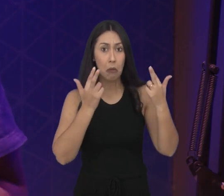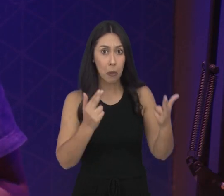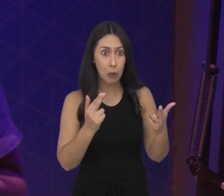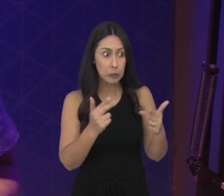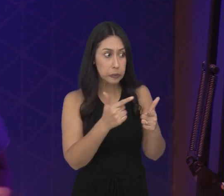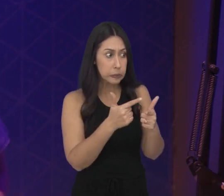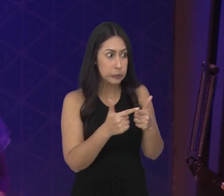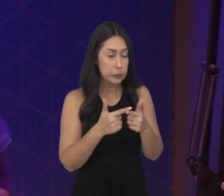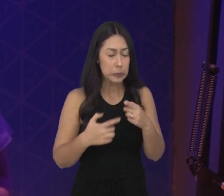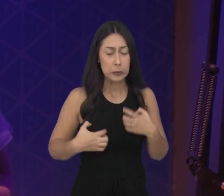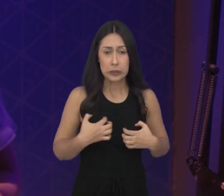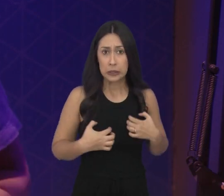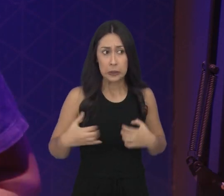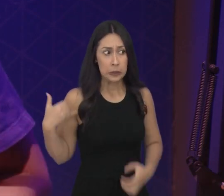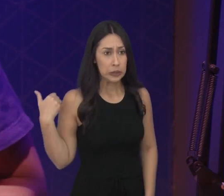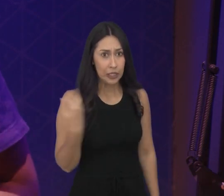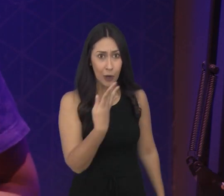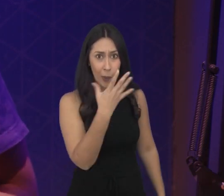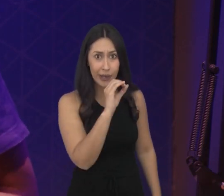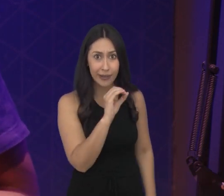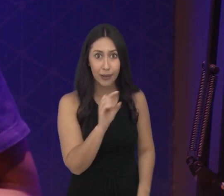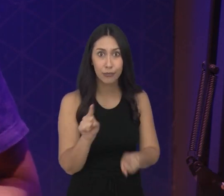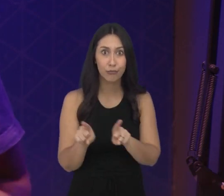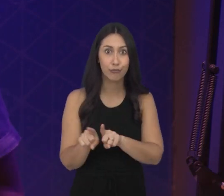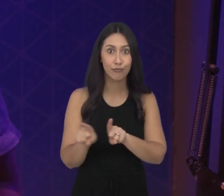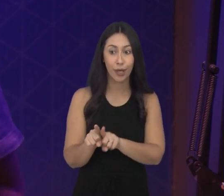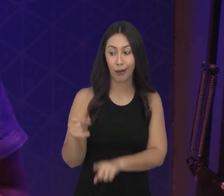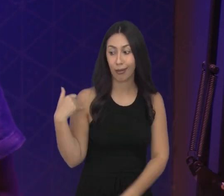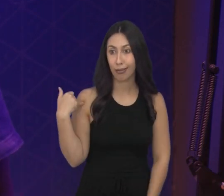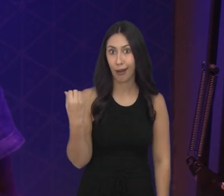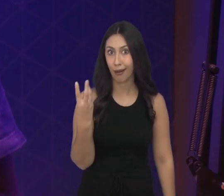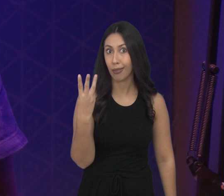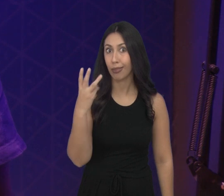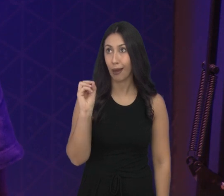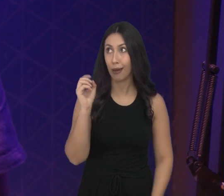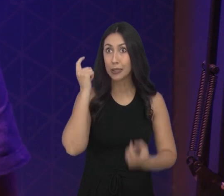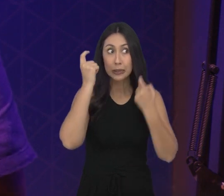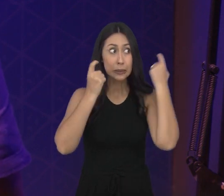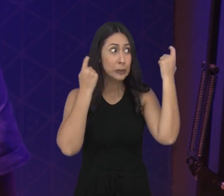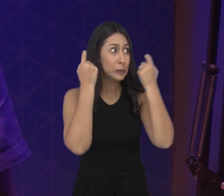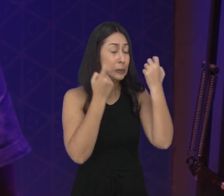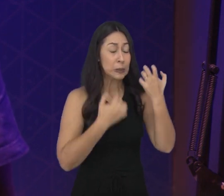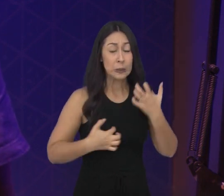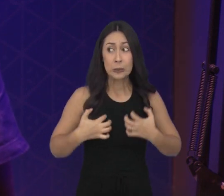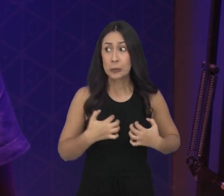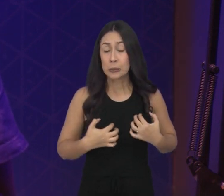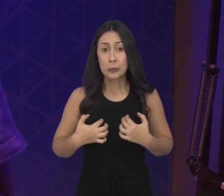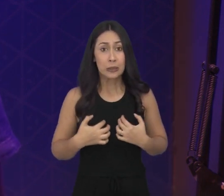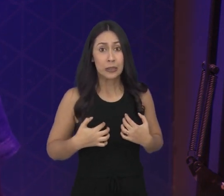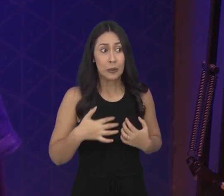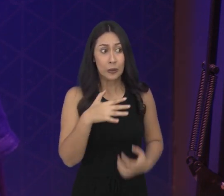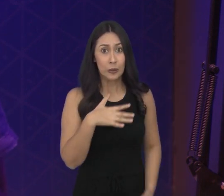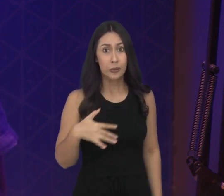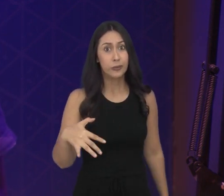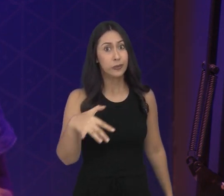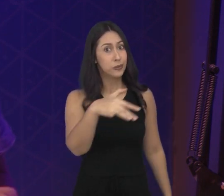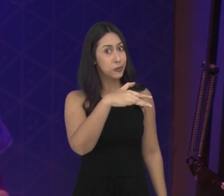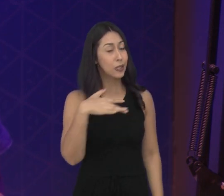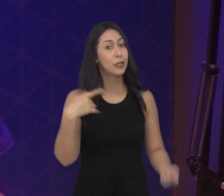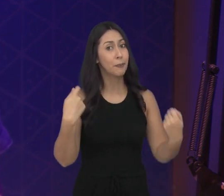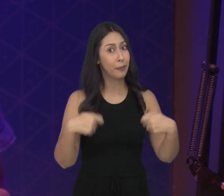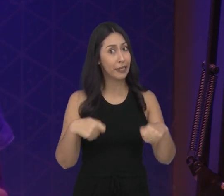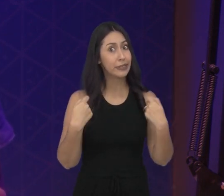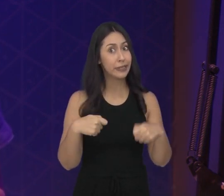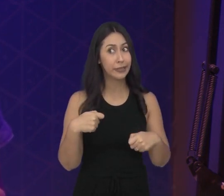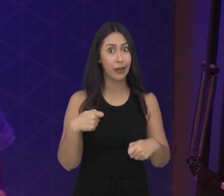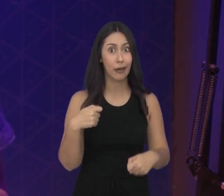Dos mesmos criadores da crise de meia-idade, vem aí a crise dos 30, um fenômeno que promete atormentar todo mundo ou quase todo